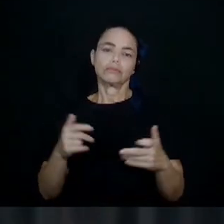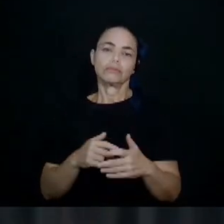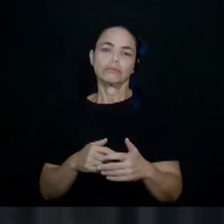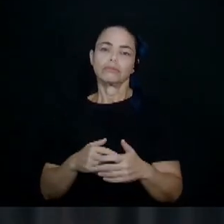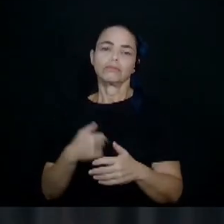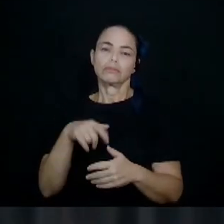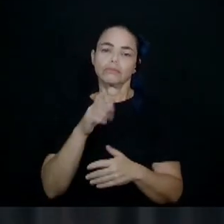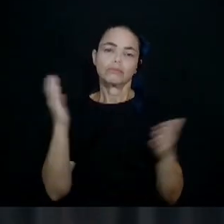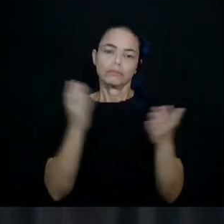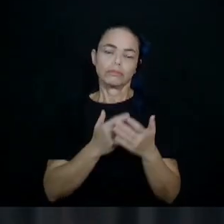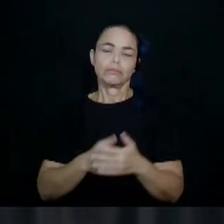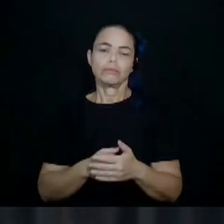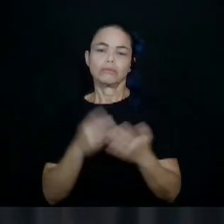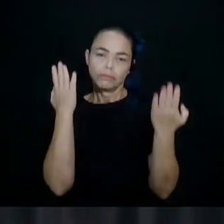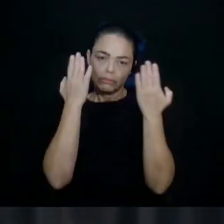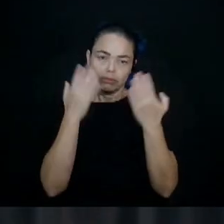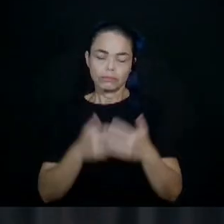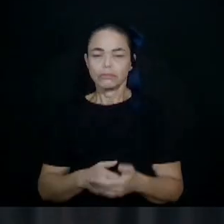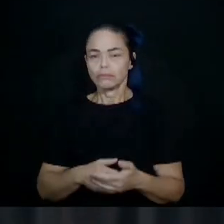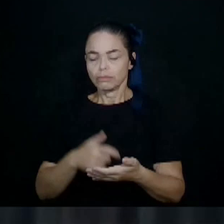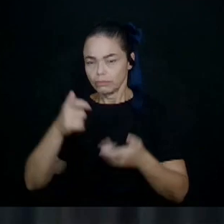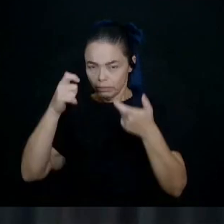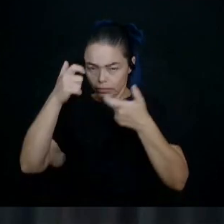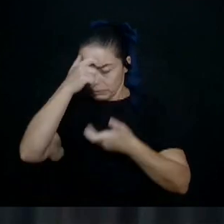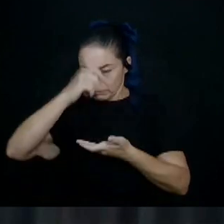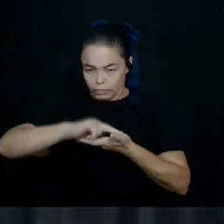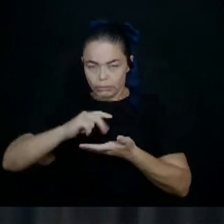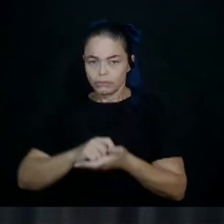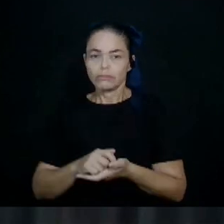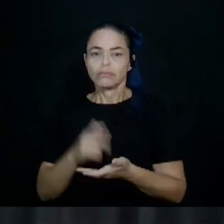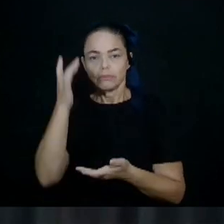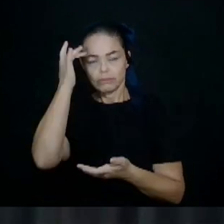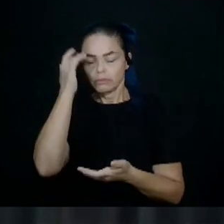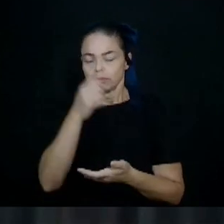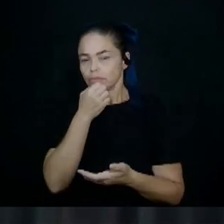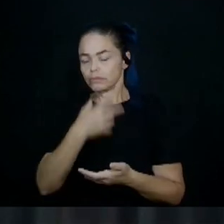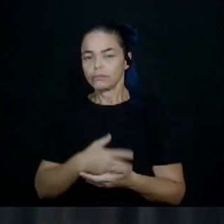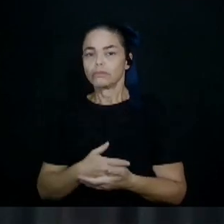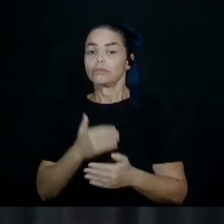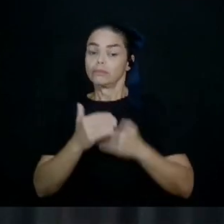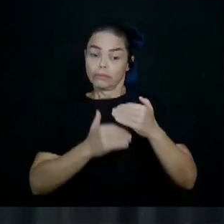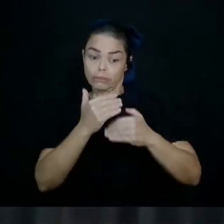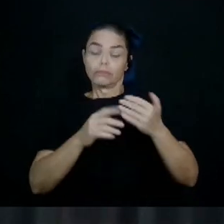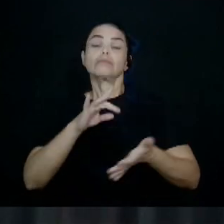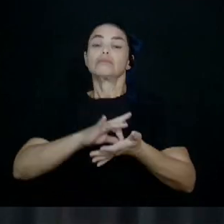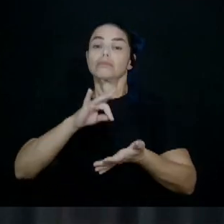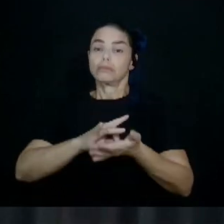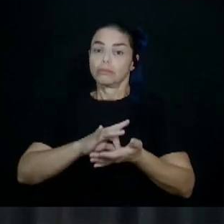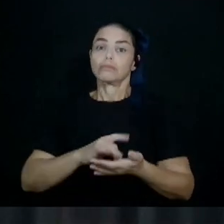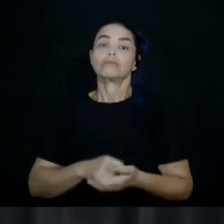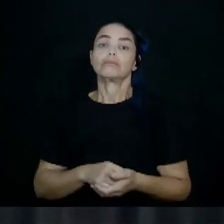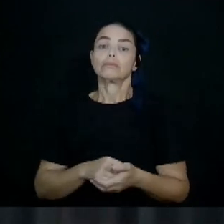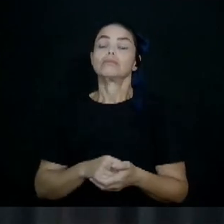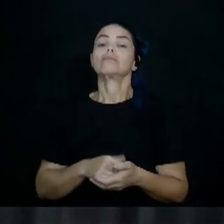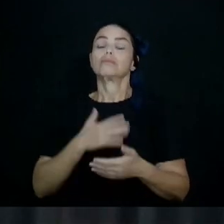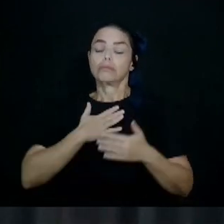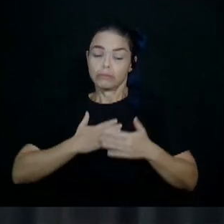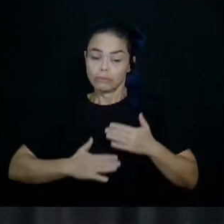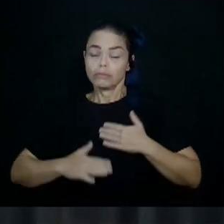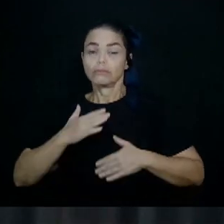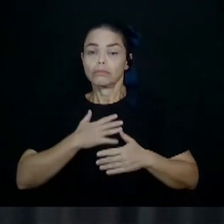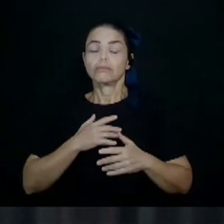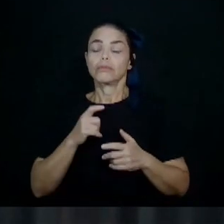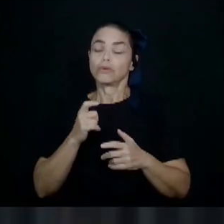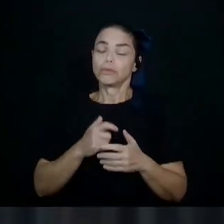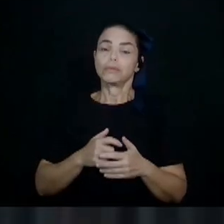no psiquiatra, amanhã já tô... Exato. Né? Não, é um processo realmente lento, né, porque a gente